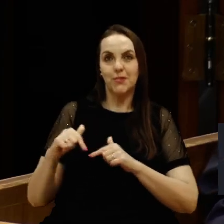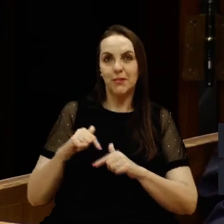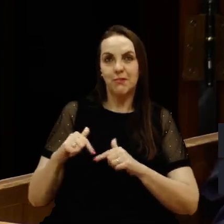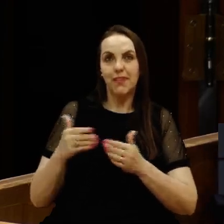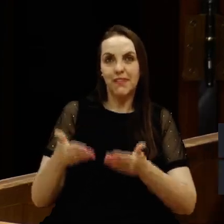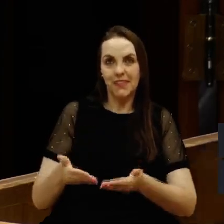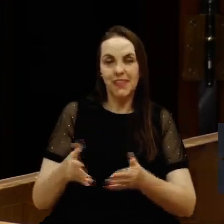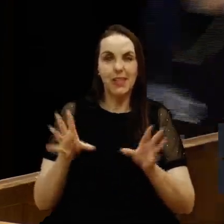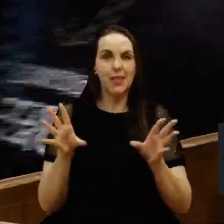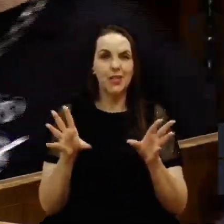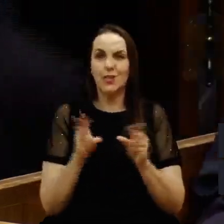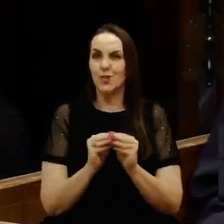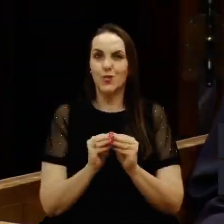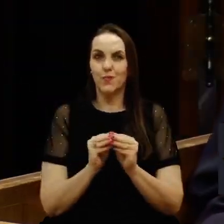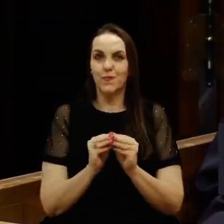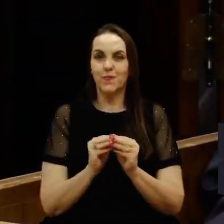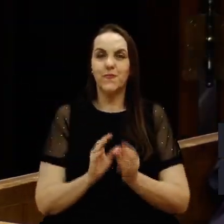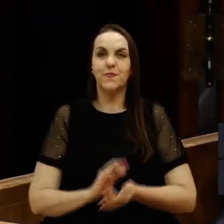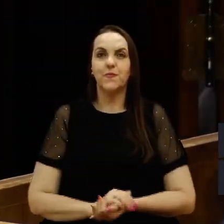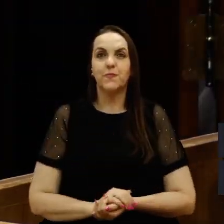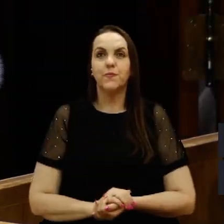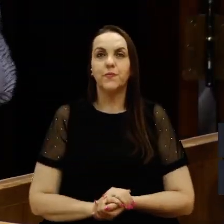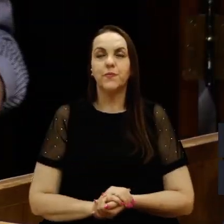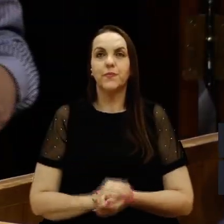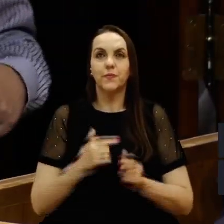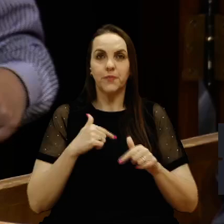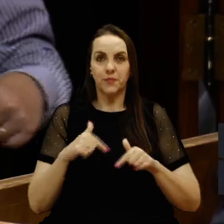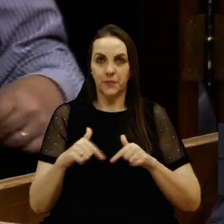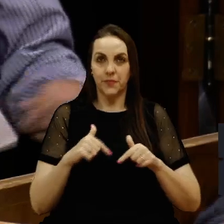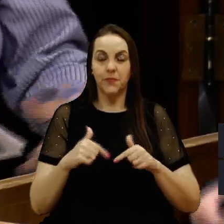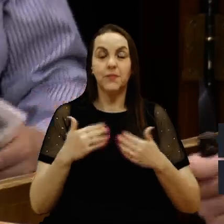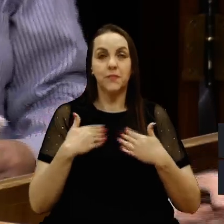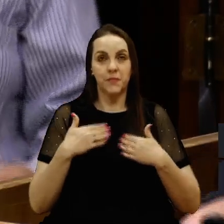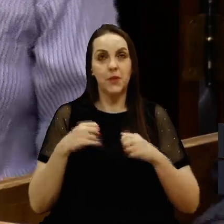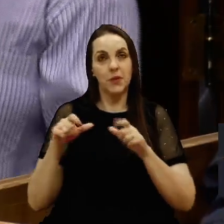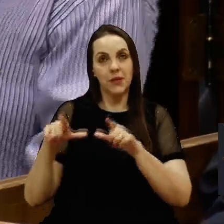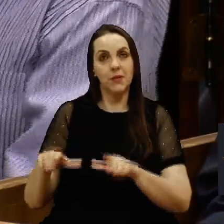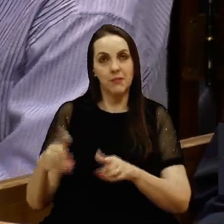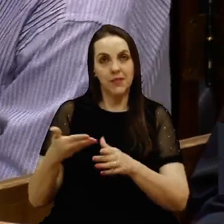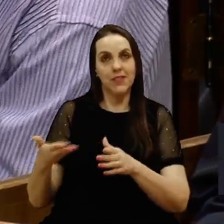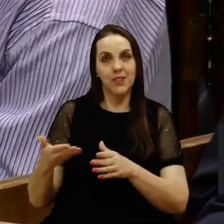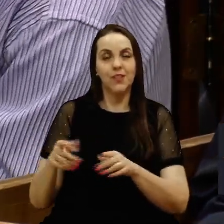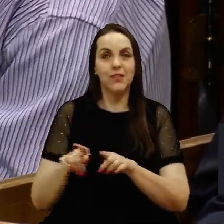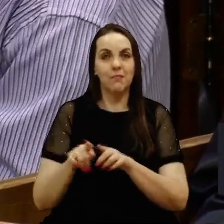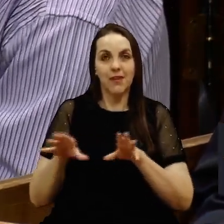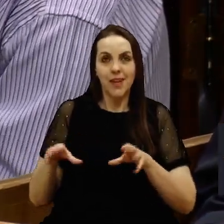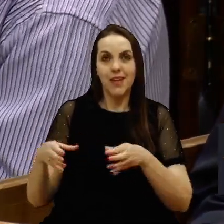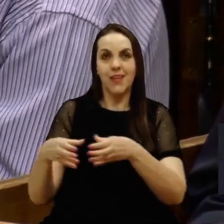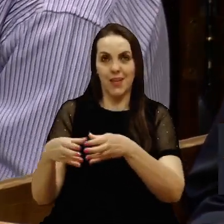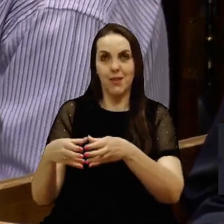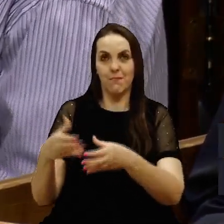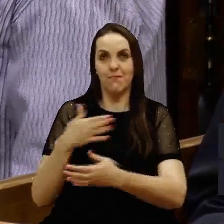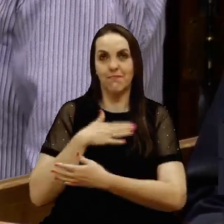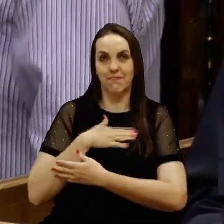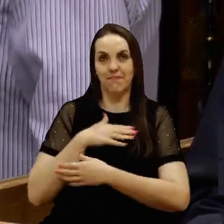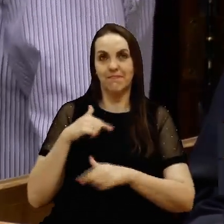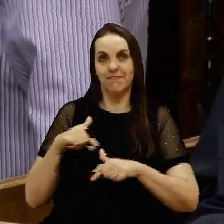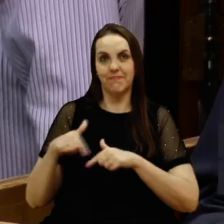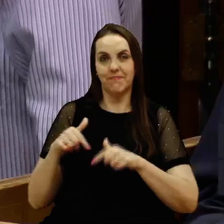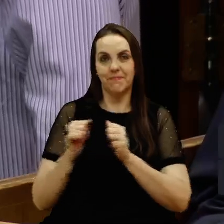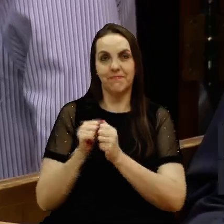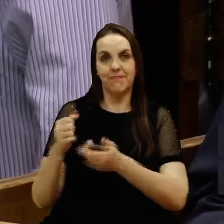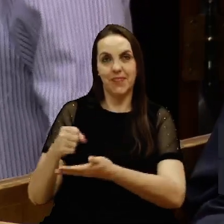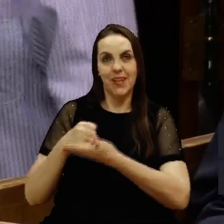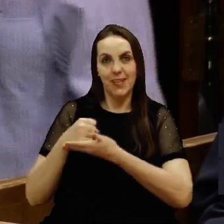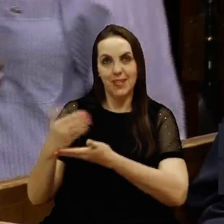bem resumidamente mesmo, o trabalho que o meu gabinete, juntamente com a minha equipe de trabalho, de